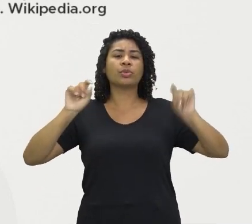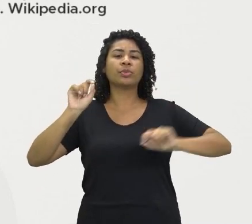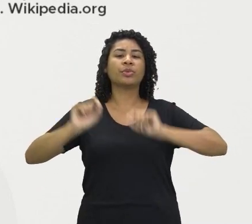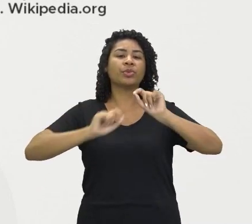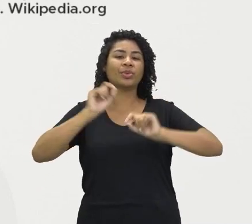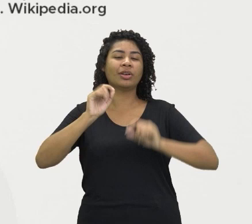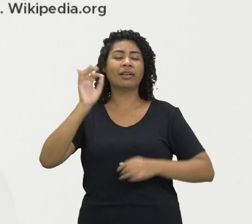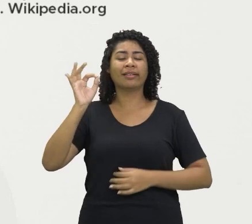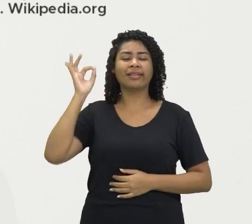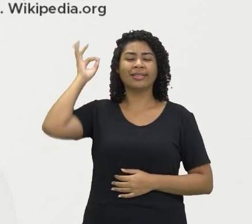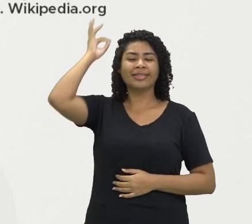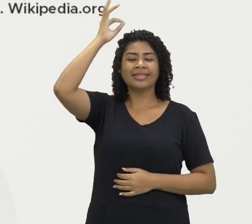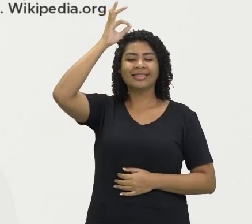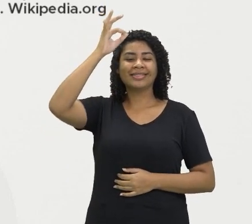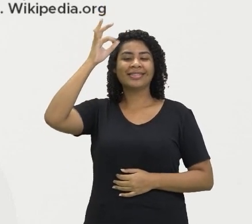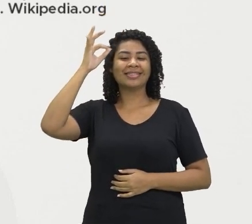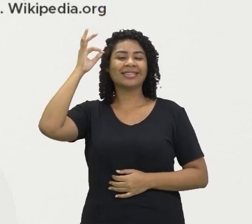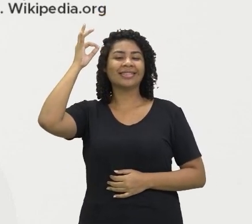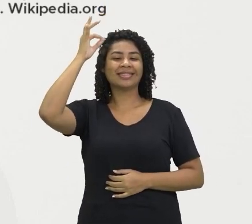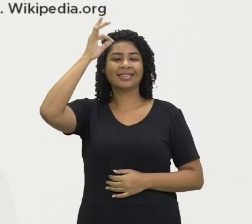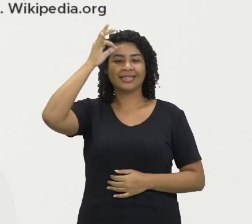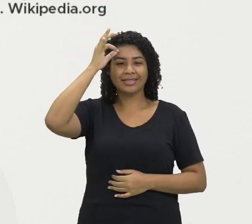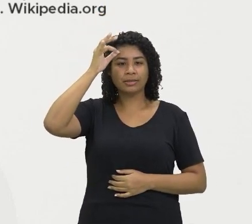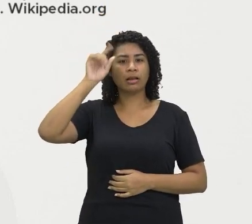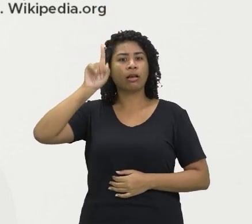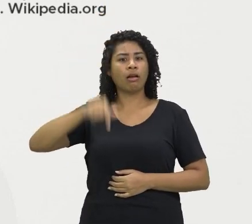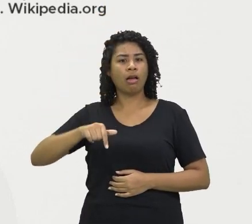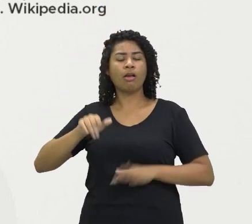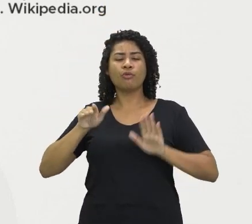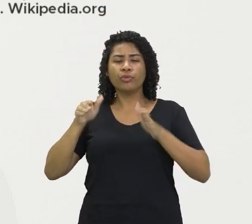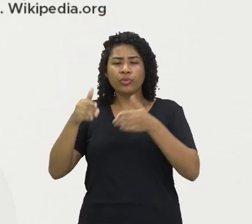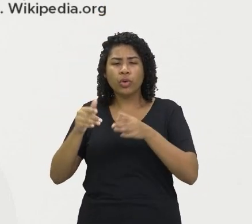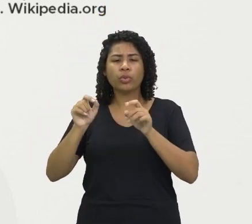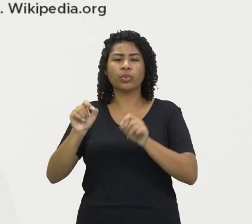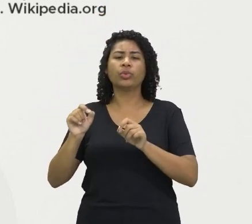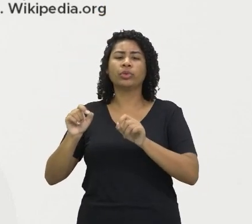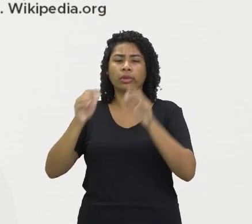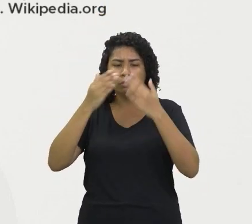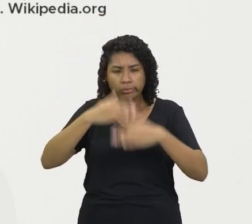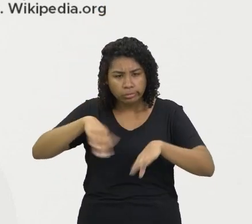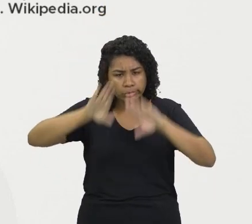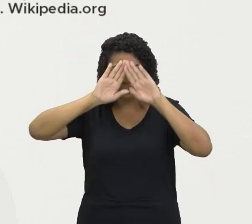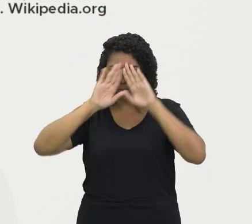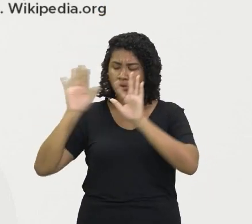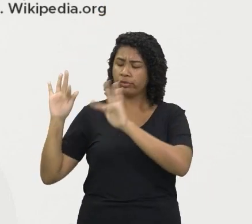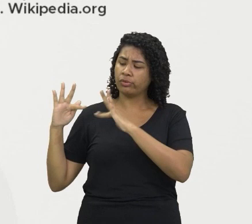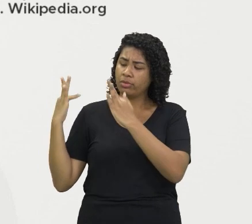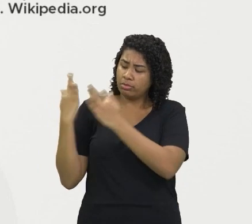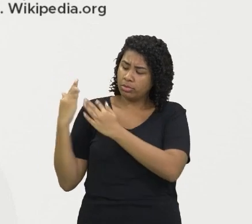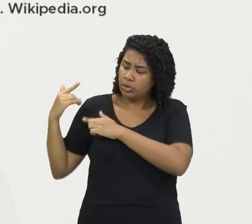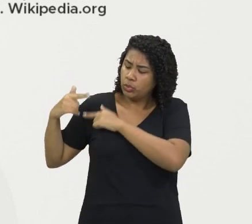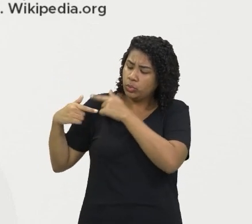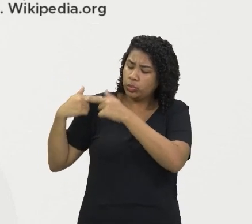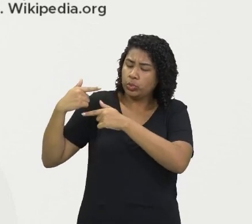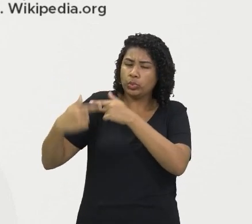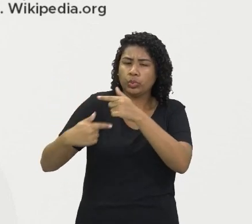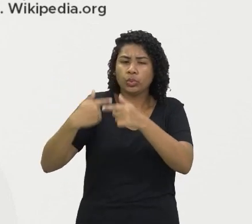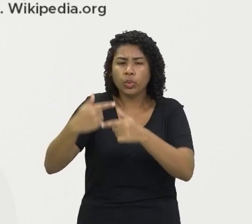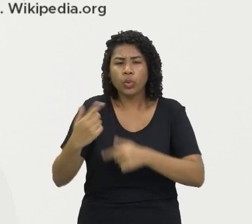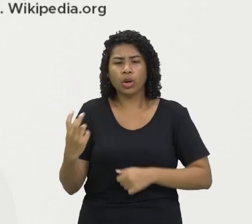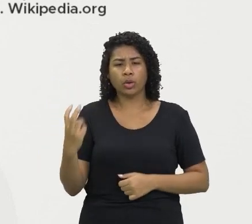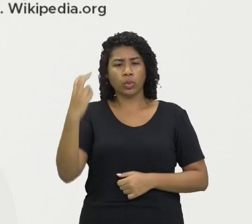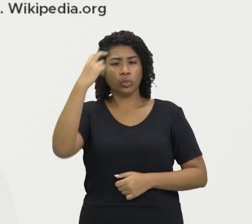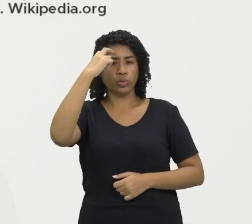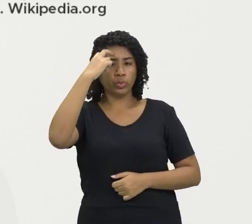espiritualidade, uma espiritualidade centrada na ancestralidade, na cultura, né? Bem como fornece